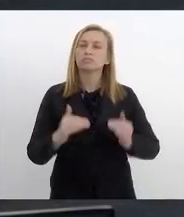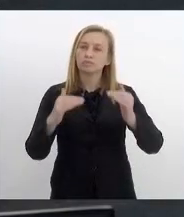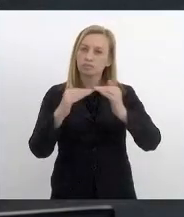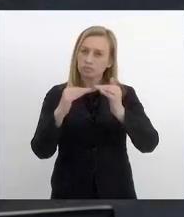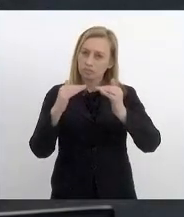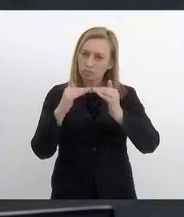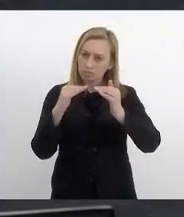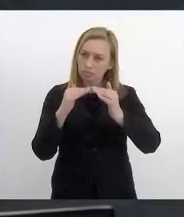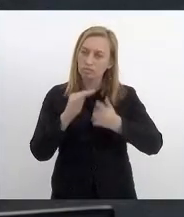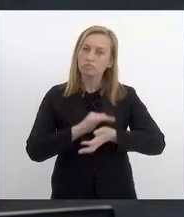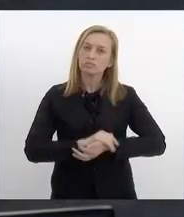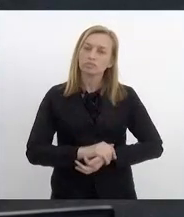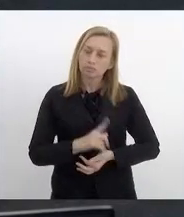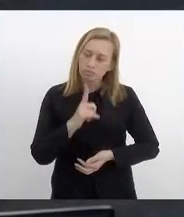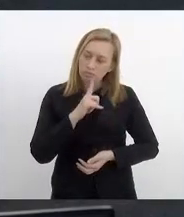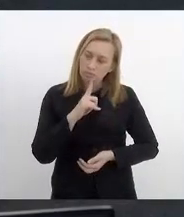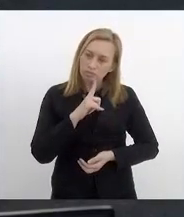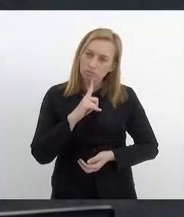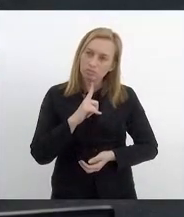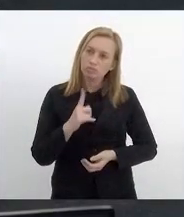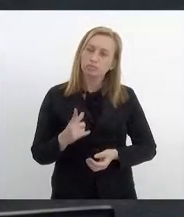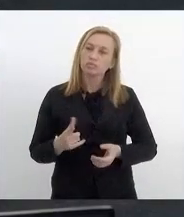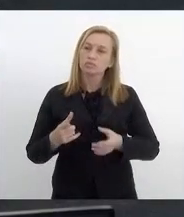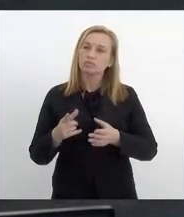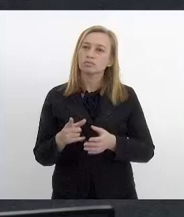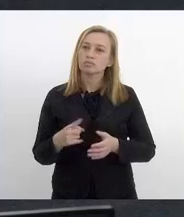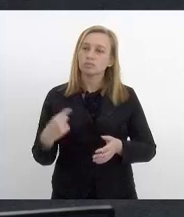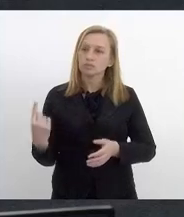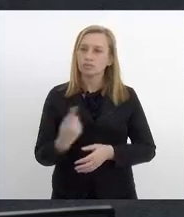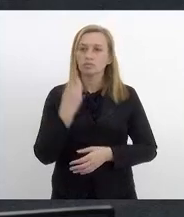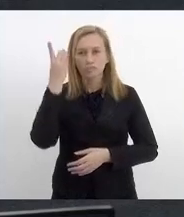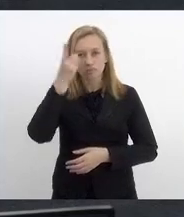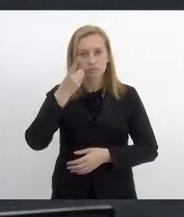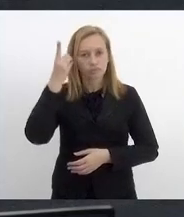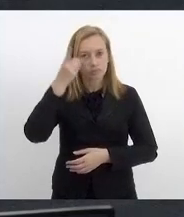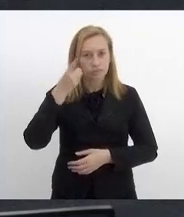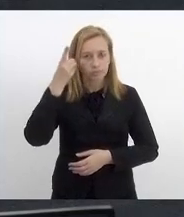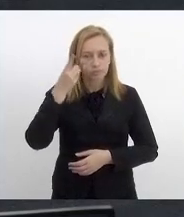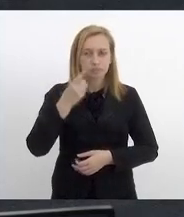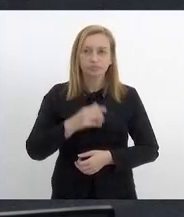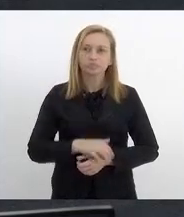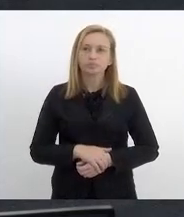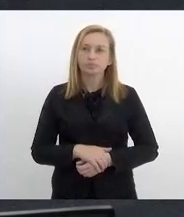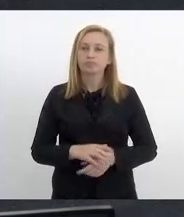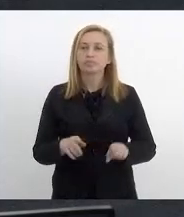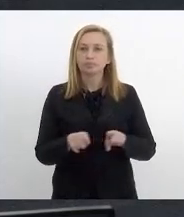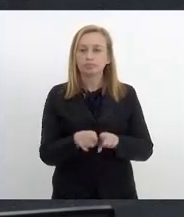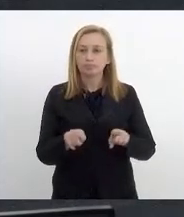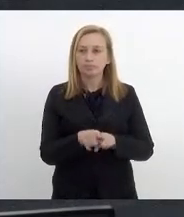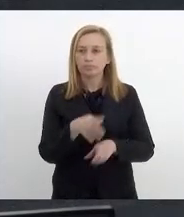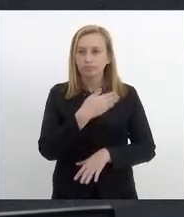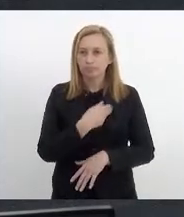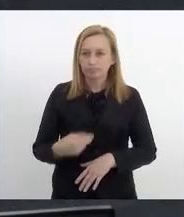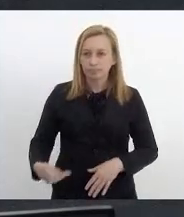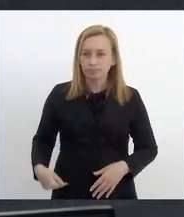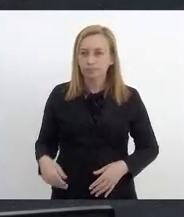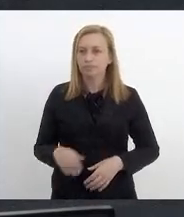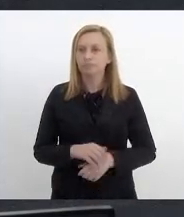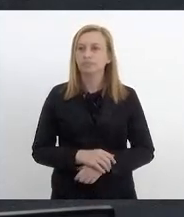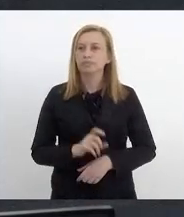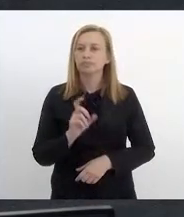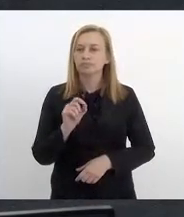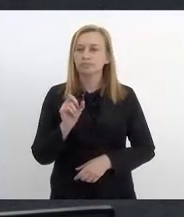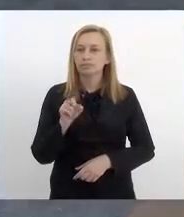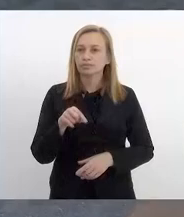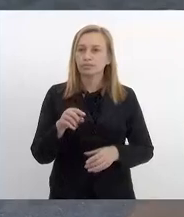acordo feito no parlamento, entre o parlamento e o governo, que é o